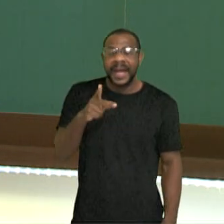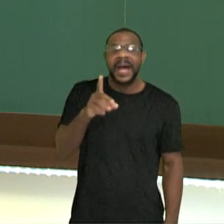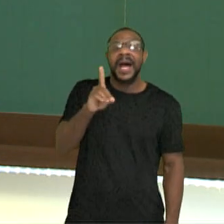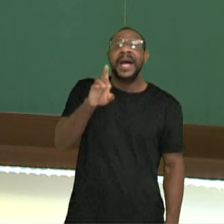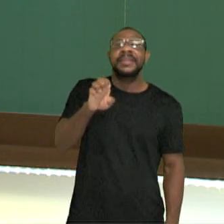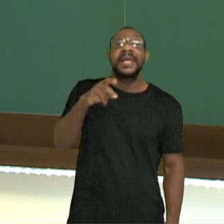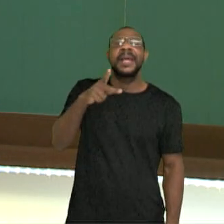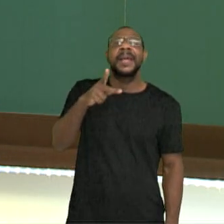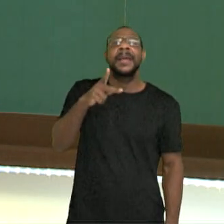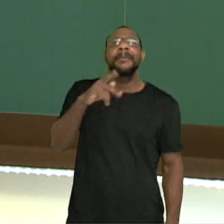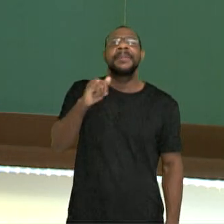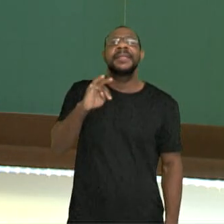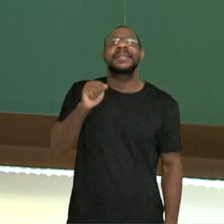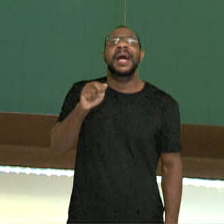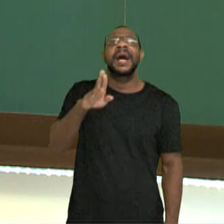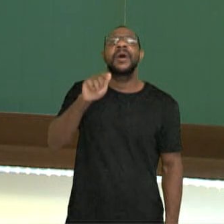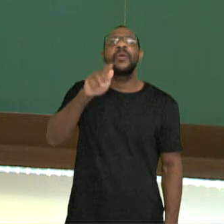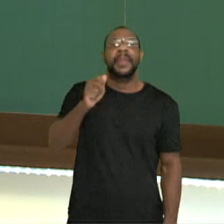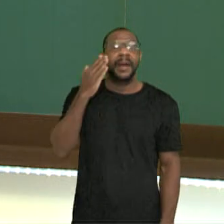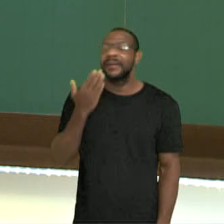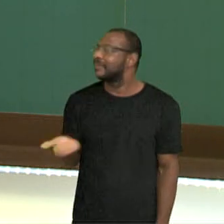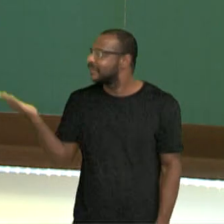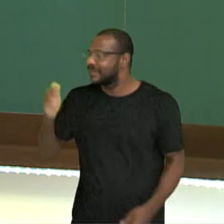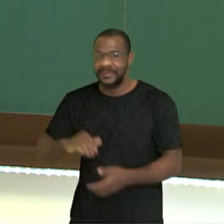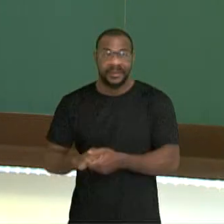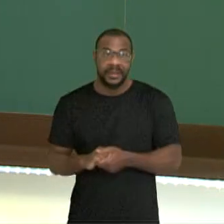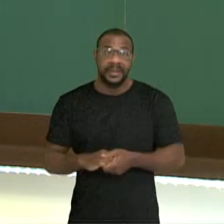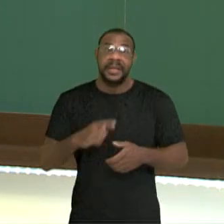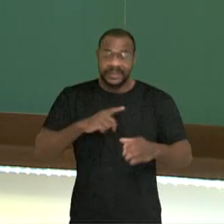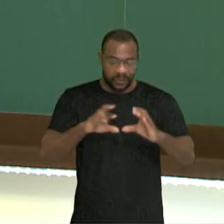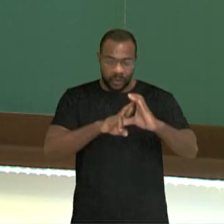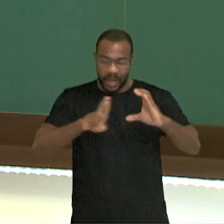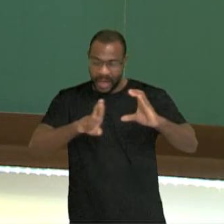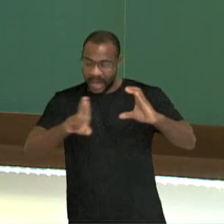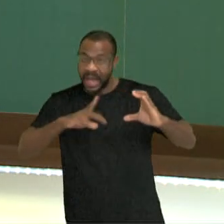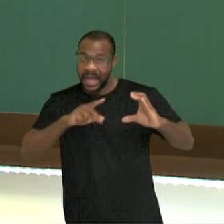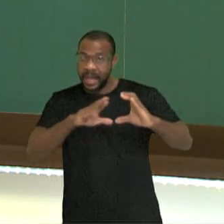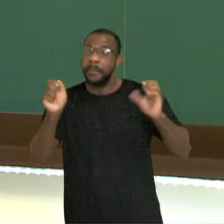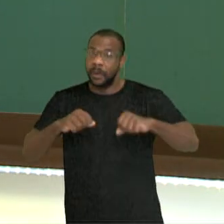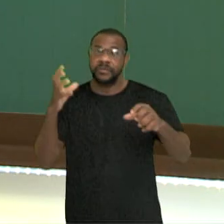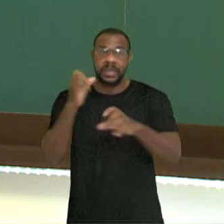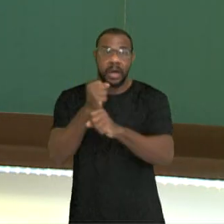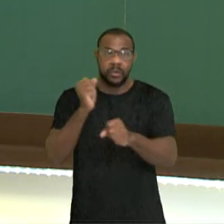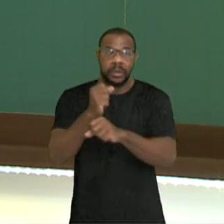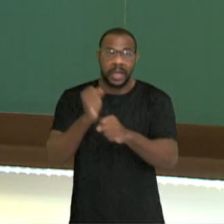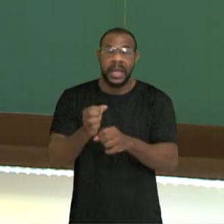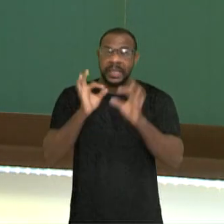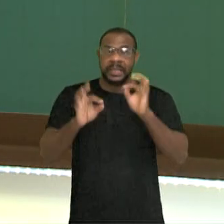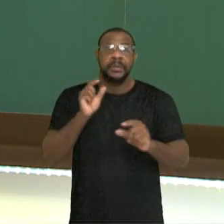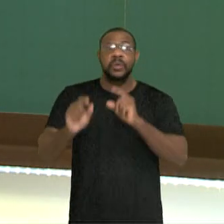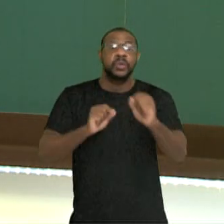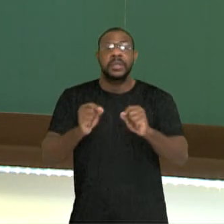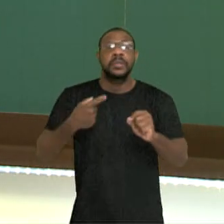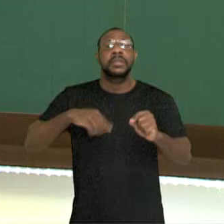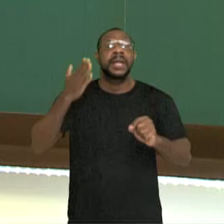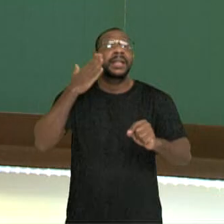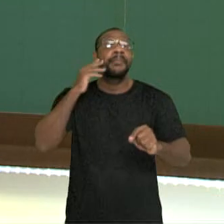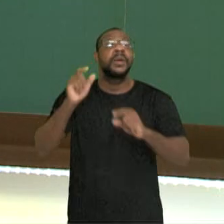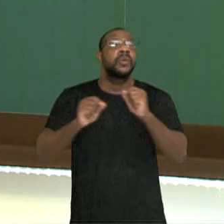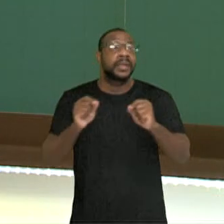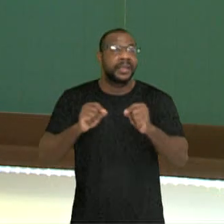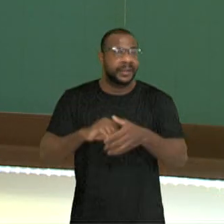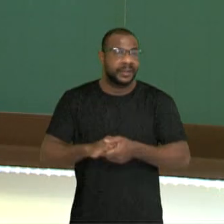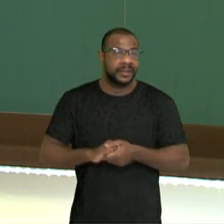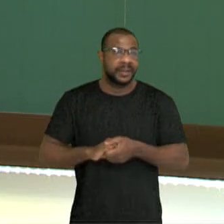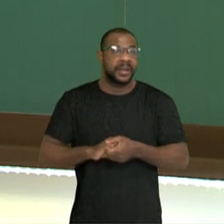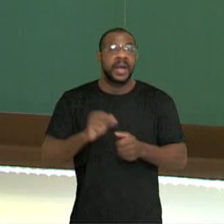que é exatamente o nosso raio. Tendo o raio, a gente pode calcular exatamente o que a gente quer saber, né? Que